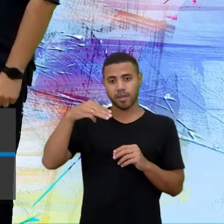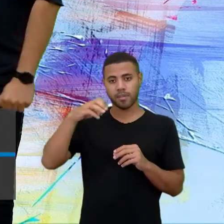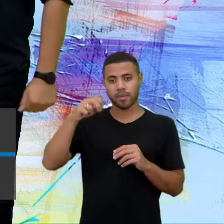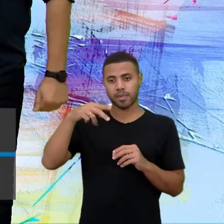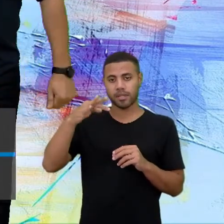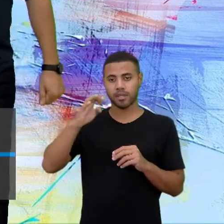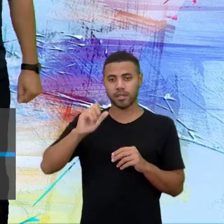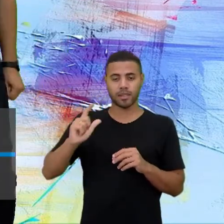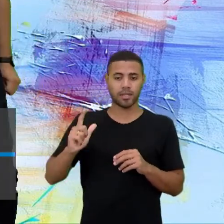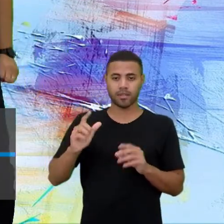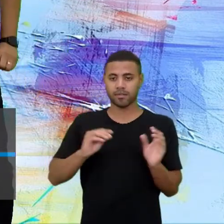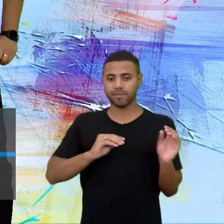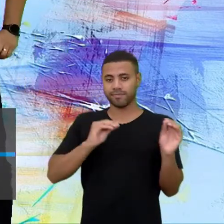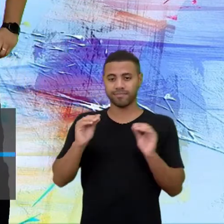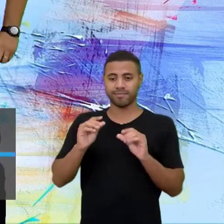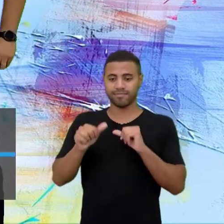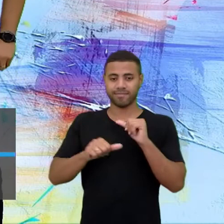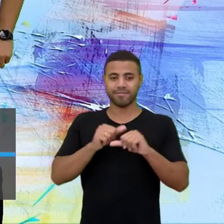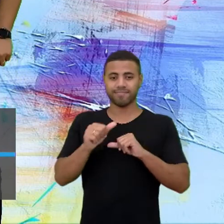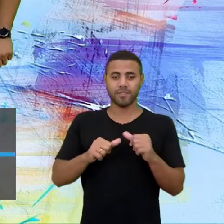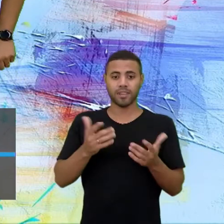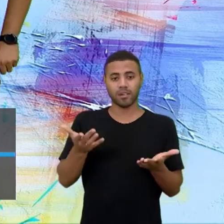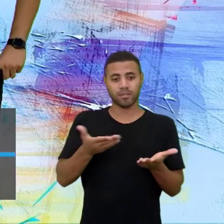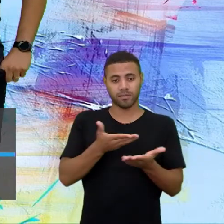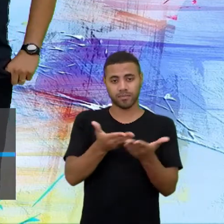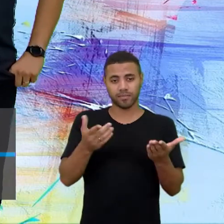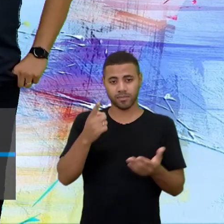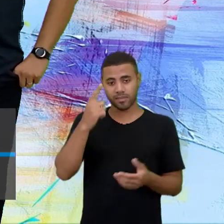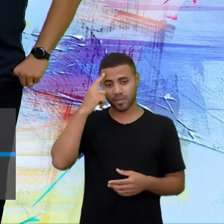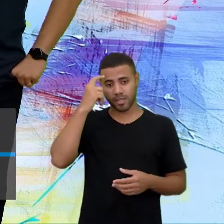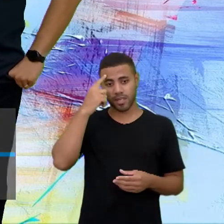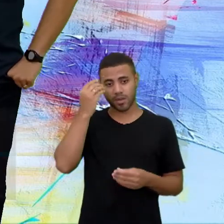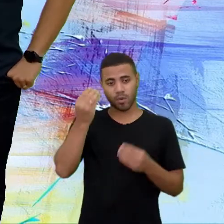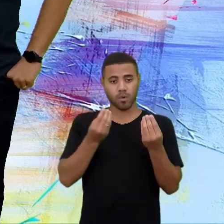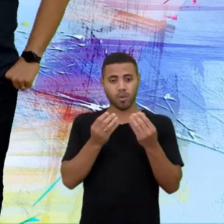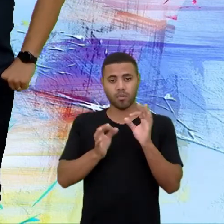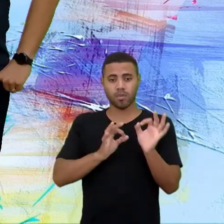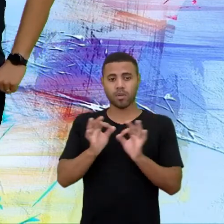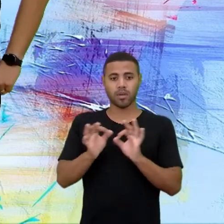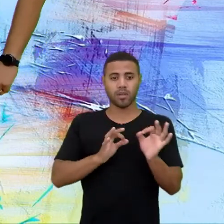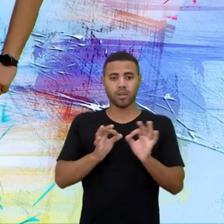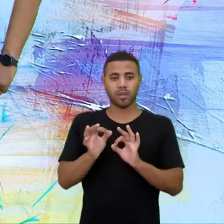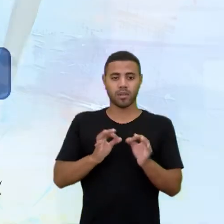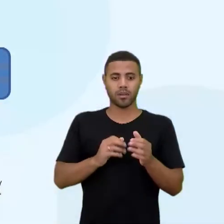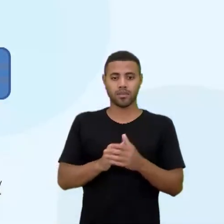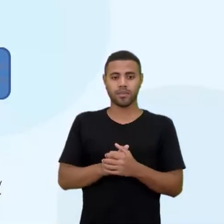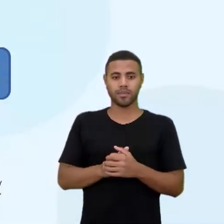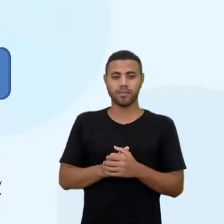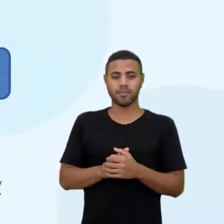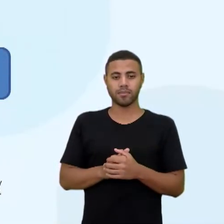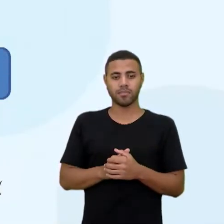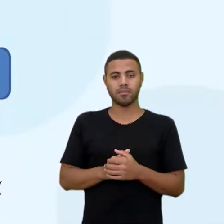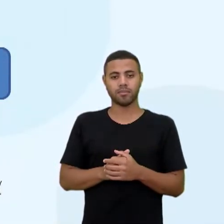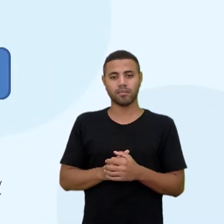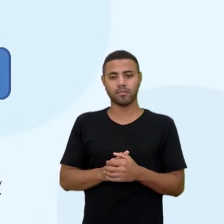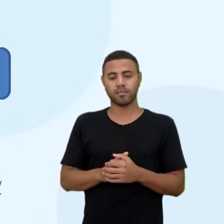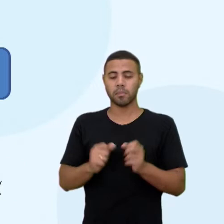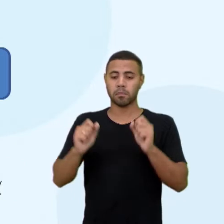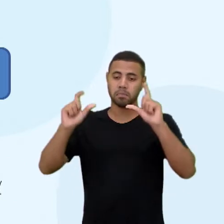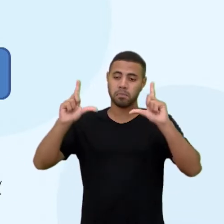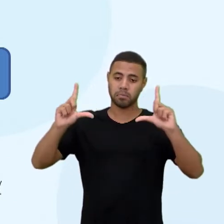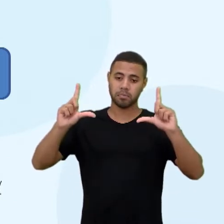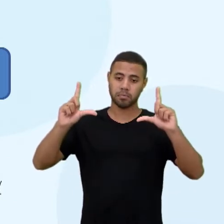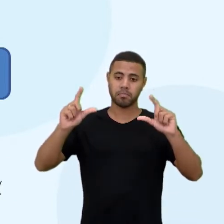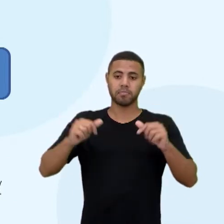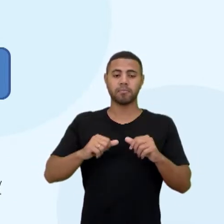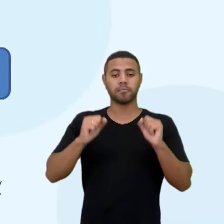vamos embora. Olha só, gente, eu dei a ideia para vocês aí produzirem, construírem a nosso mapa mental, né, através do cartaz, pôster